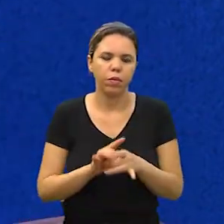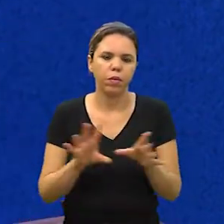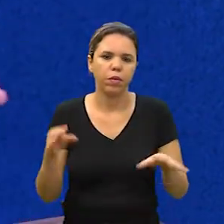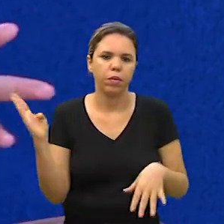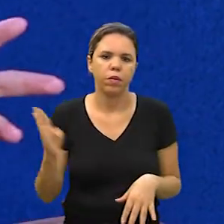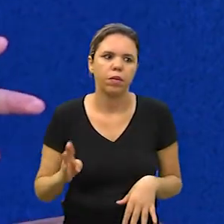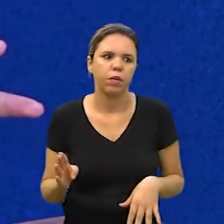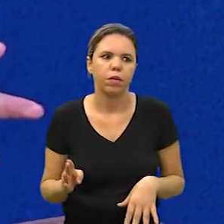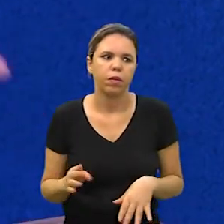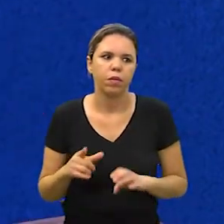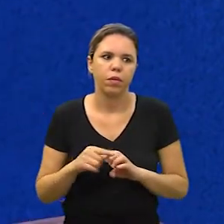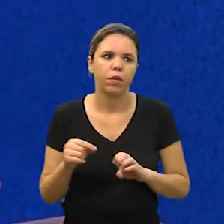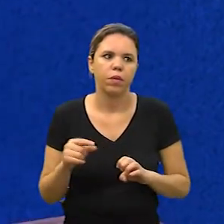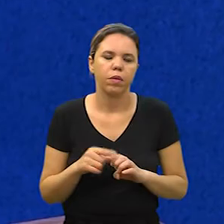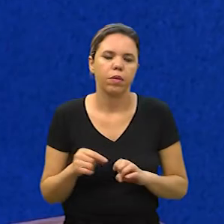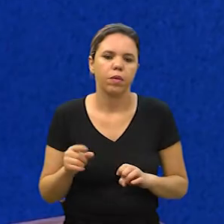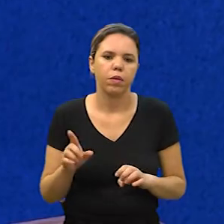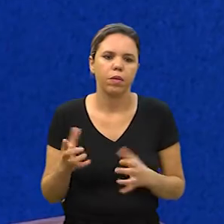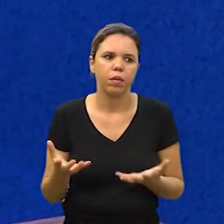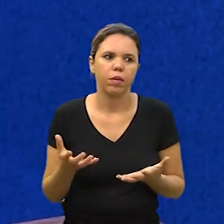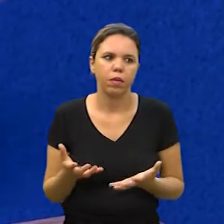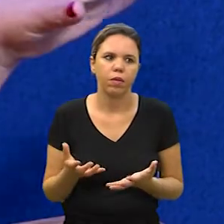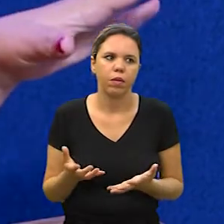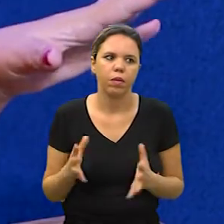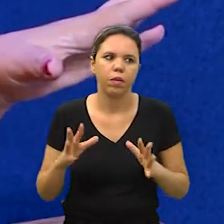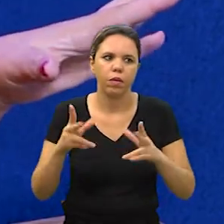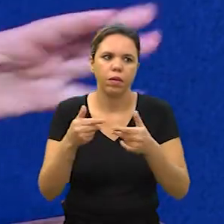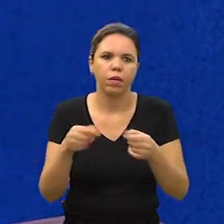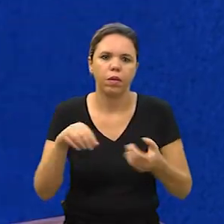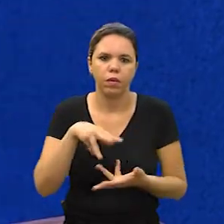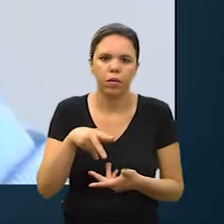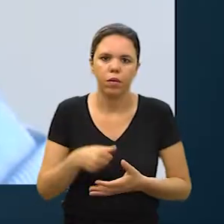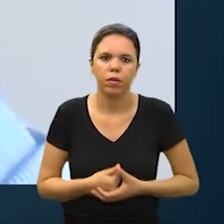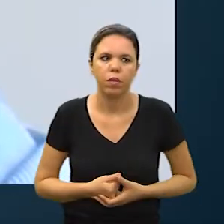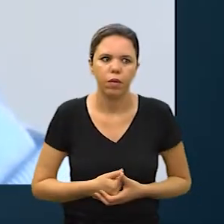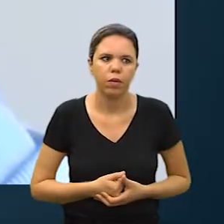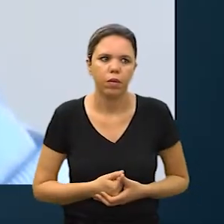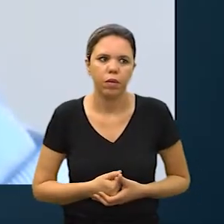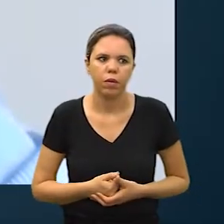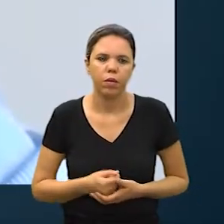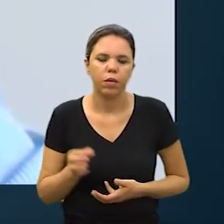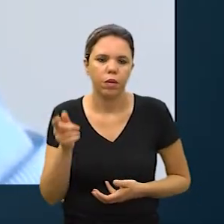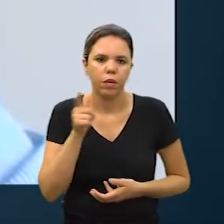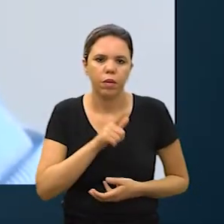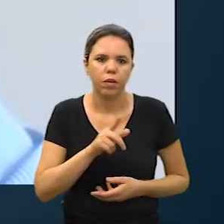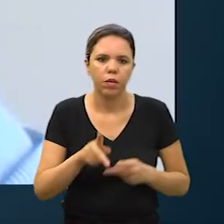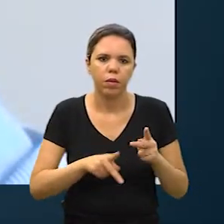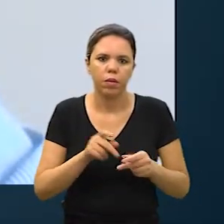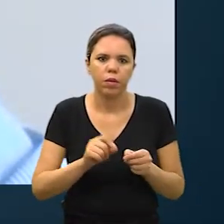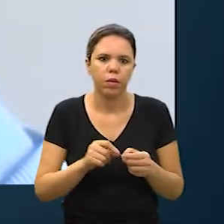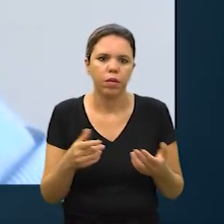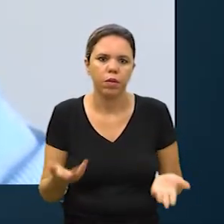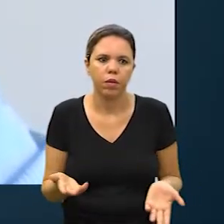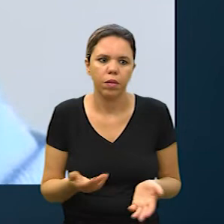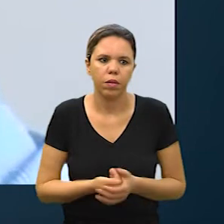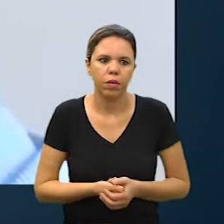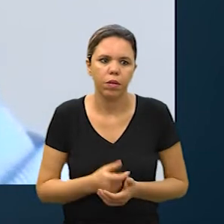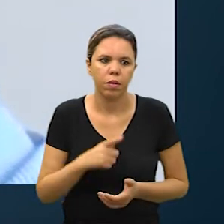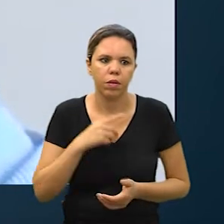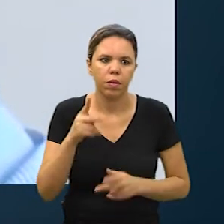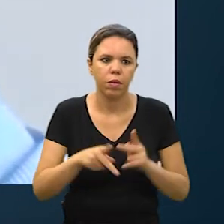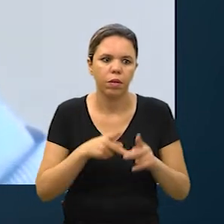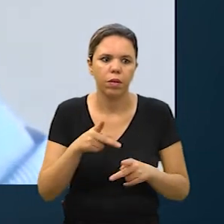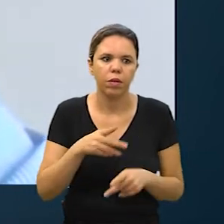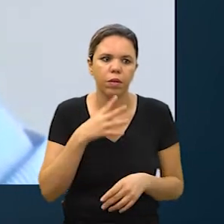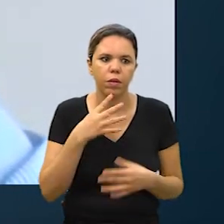deixar o brasileiro empreendedor, se ele quiser, em toda parte do mundo. Consegue, o pessoal está fazendo isso, né? Eu